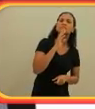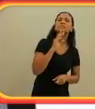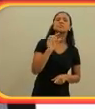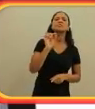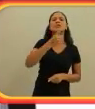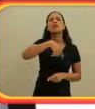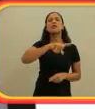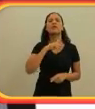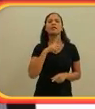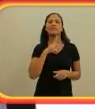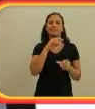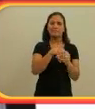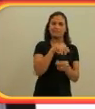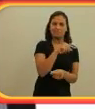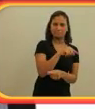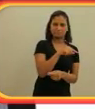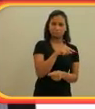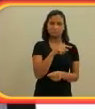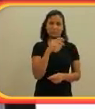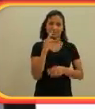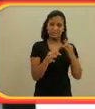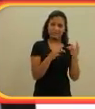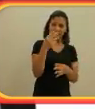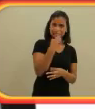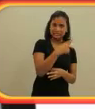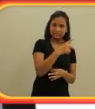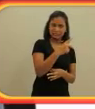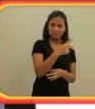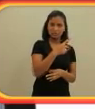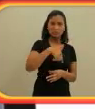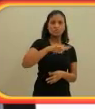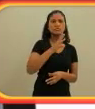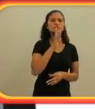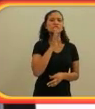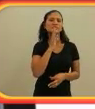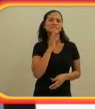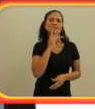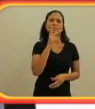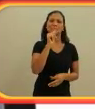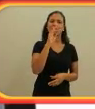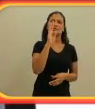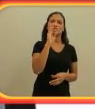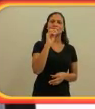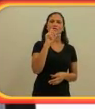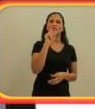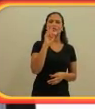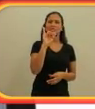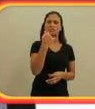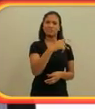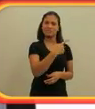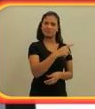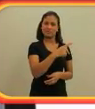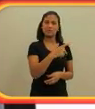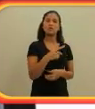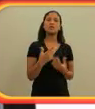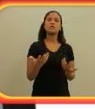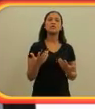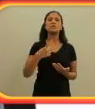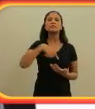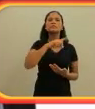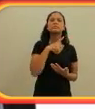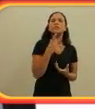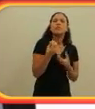e uso de equipamento e também conhecer muito do que eles estão se propondo a fazer, que é o